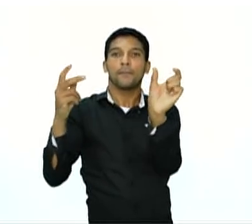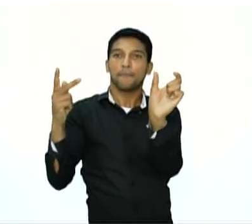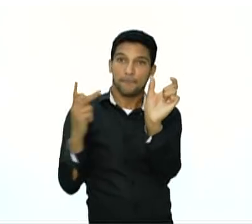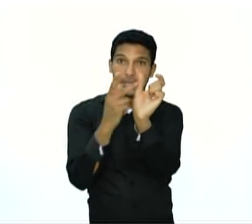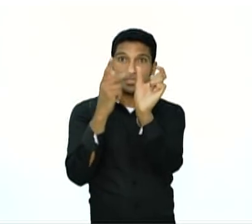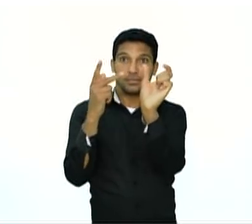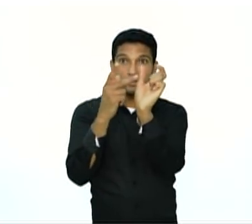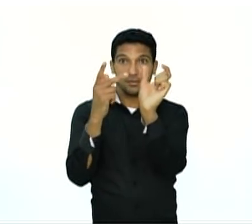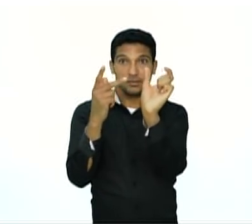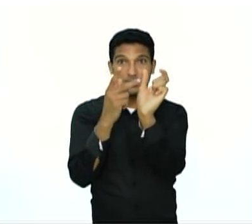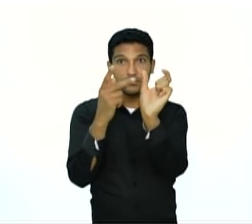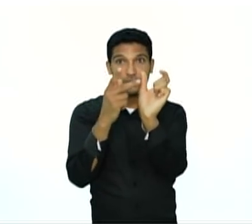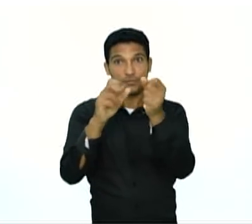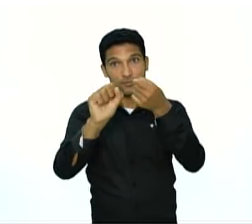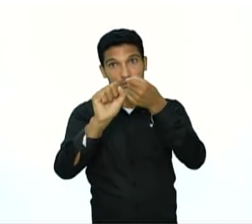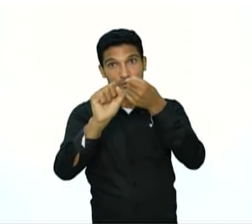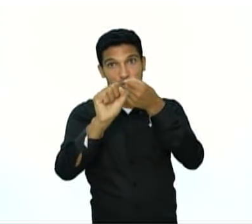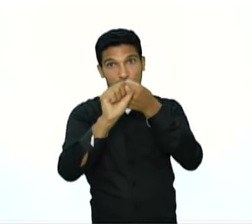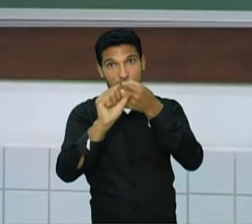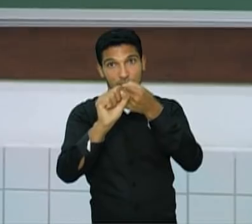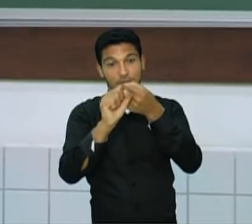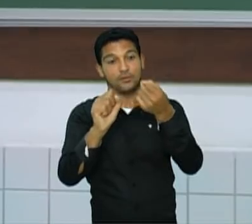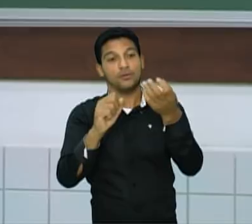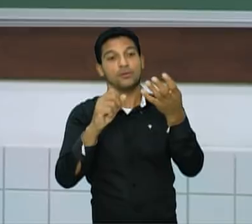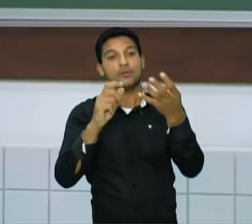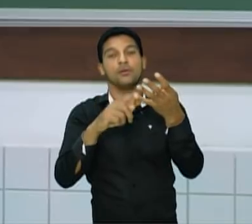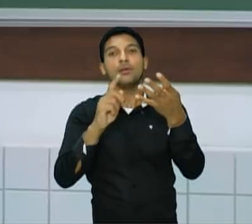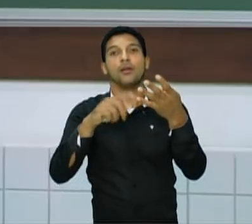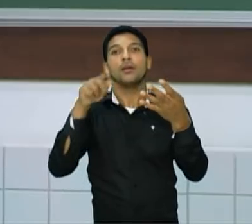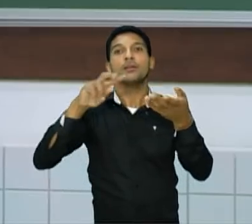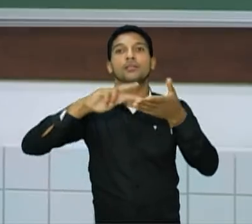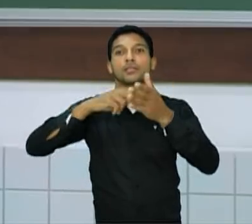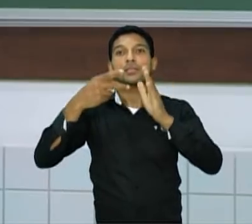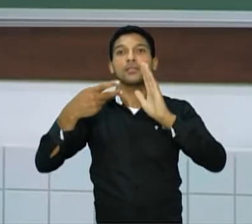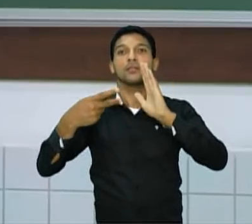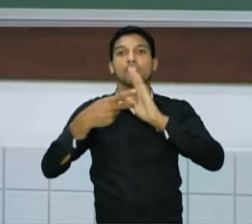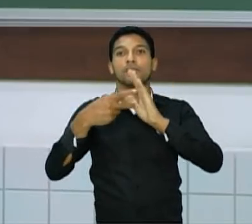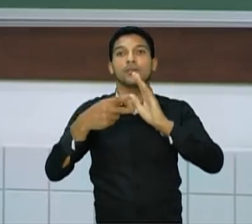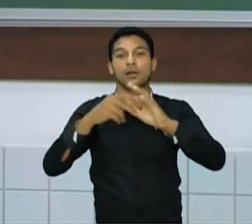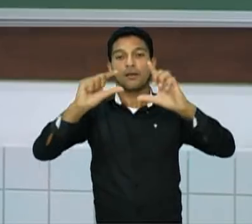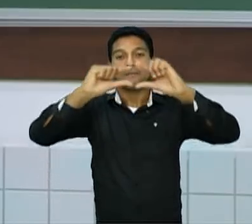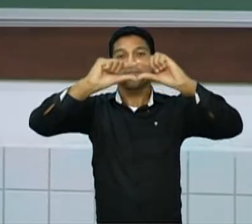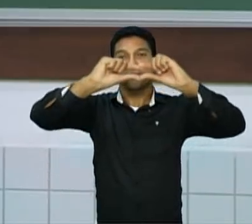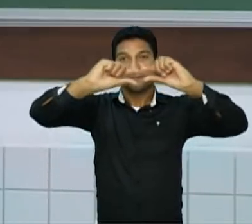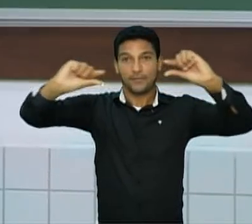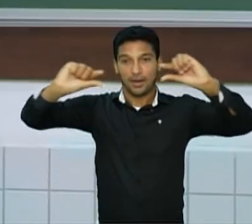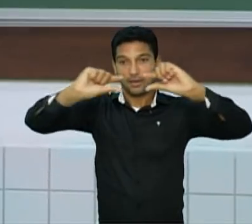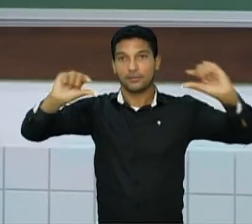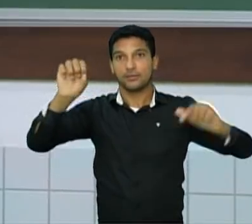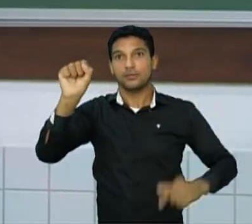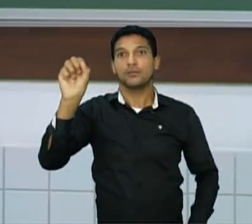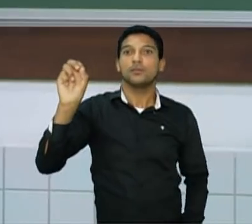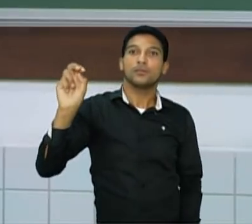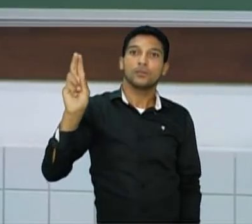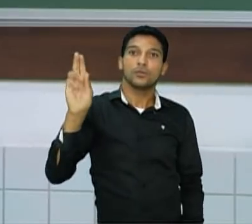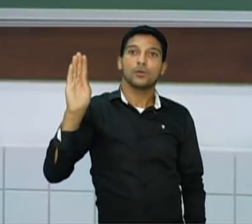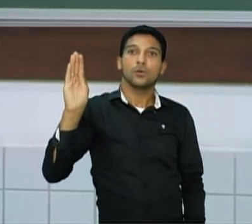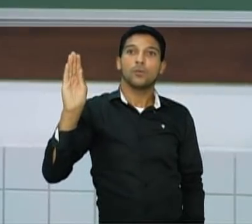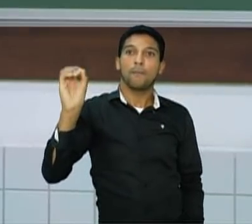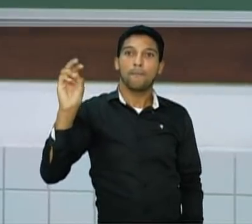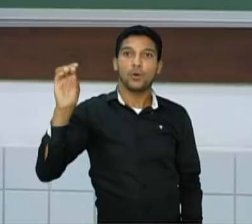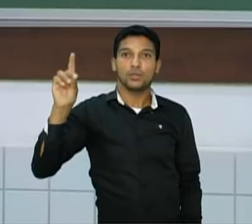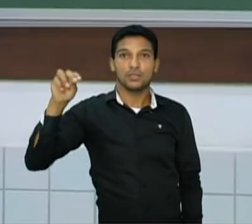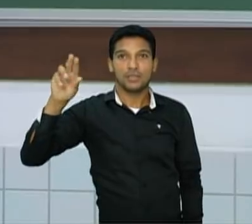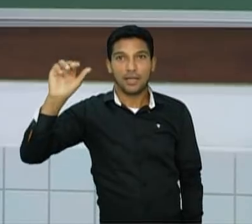objeto indireto, isso quer dizer que é uma oração subordinada substantiva, ok? Então, lá na